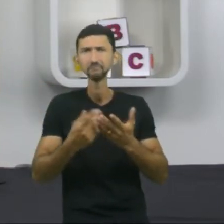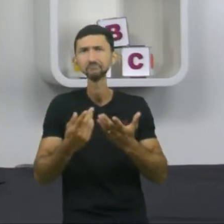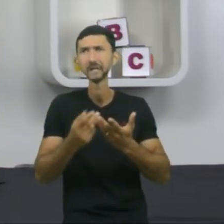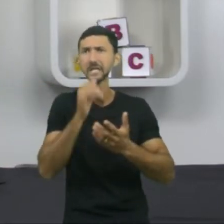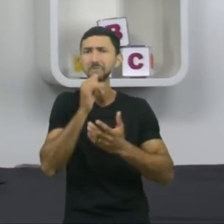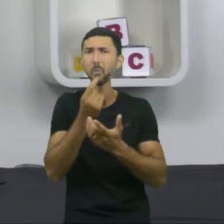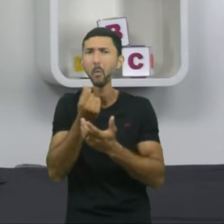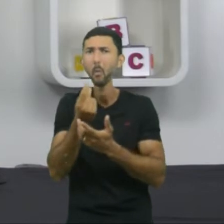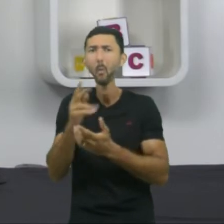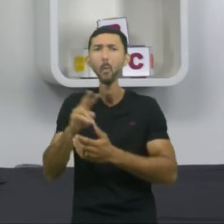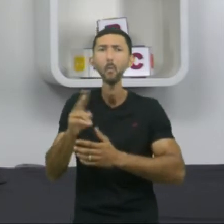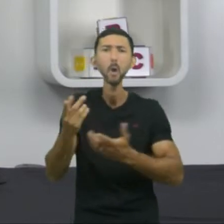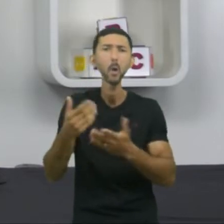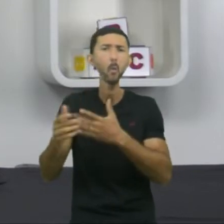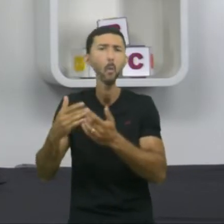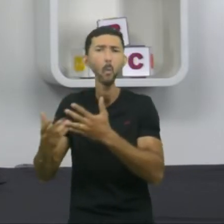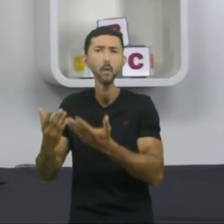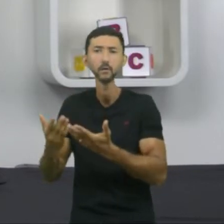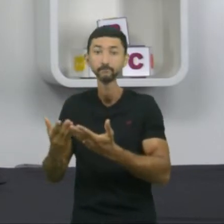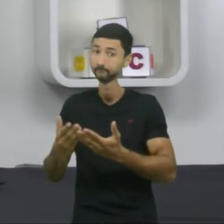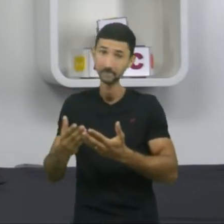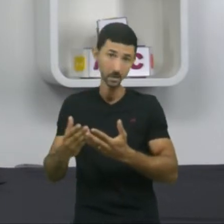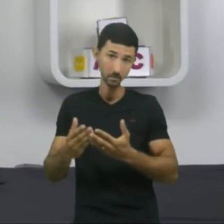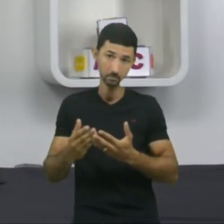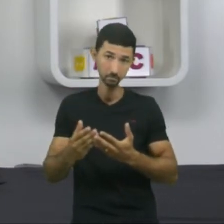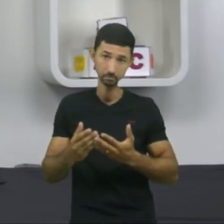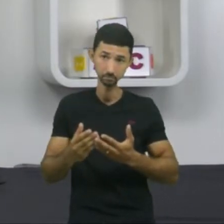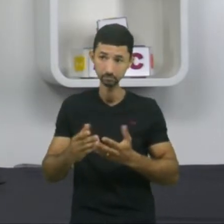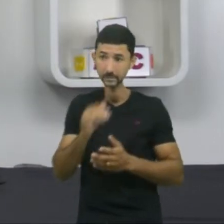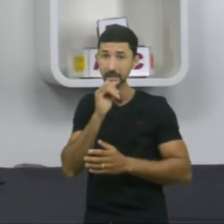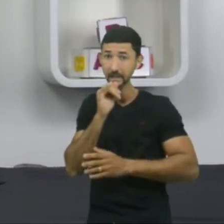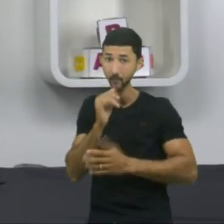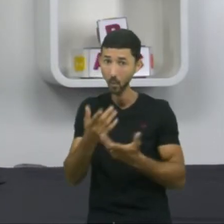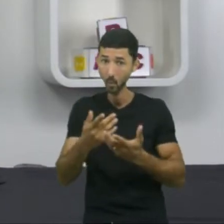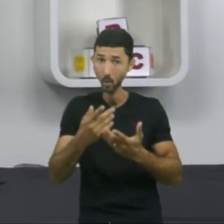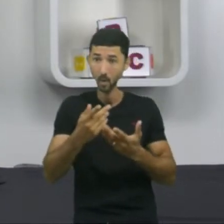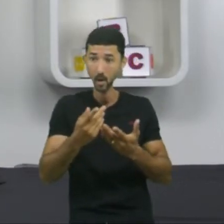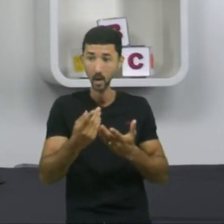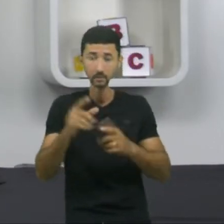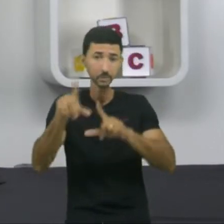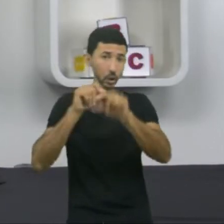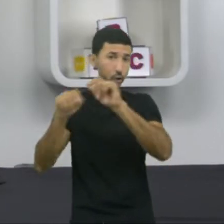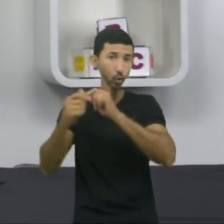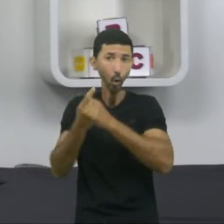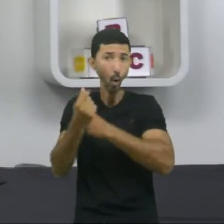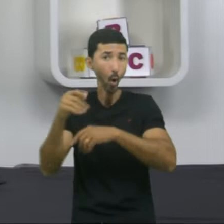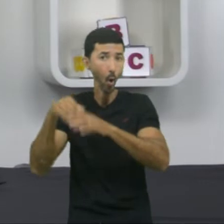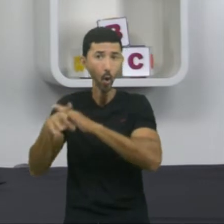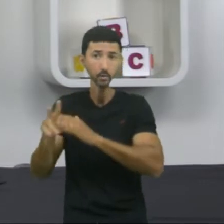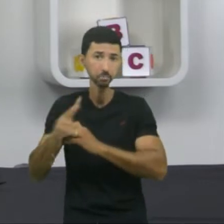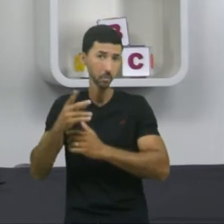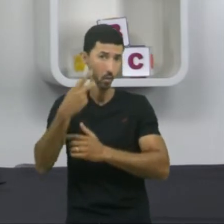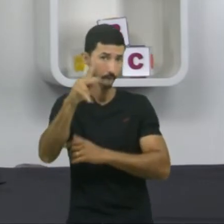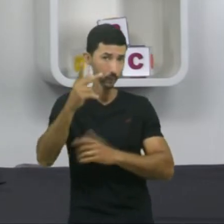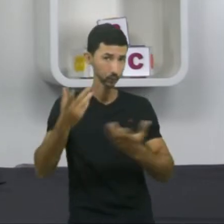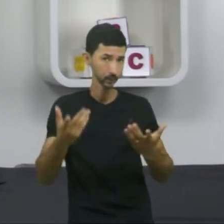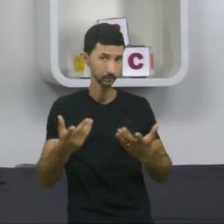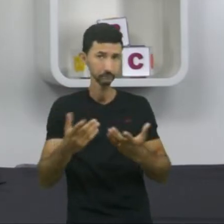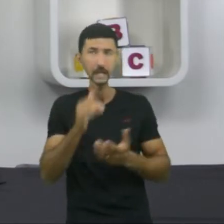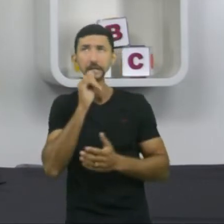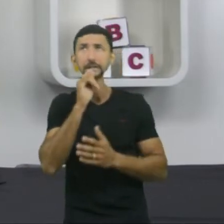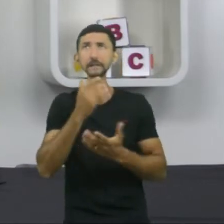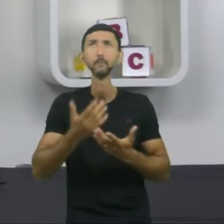valor específico para eu guardar? Não. Quem determina o valor que você vai guardar é você mesmo.